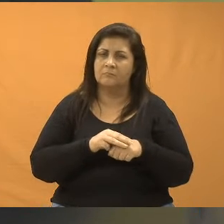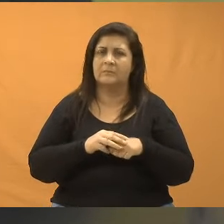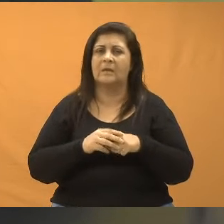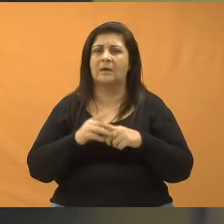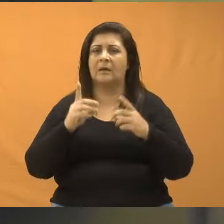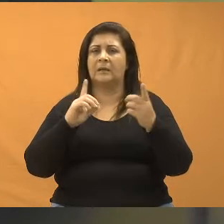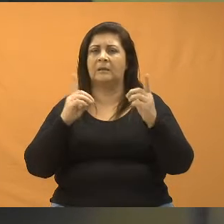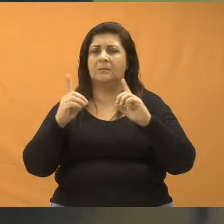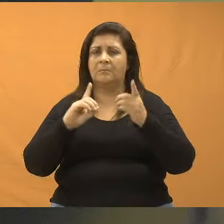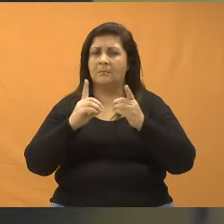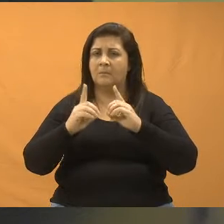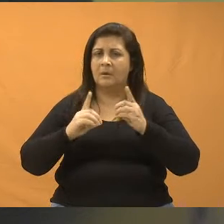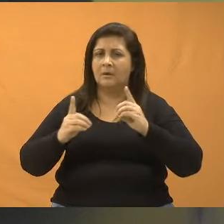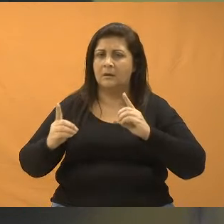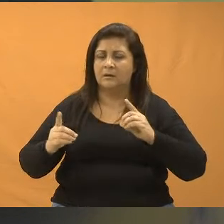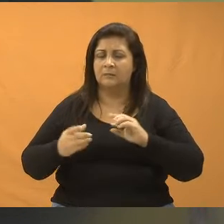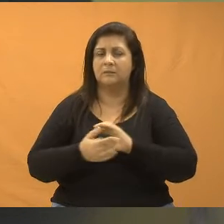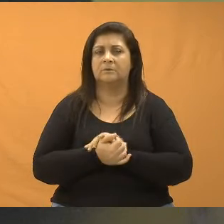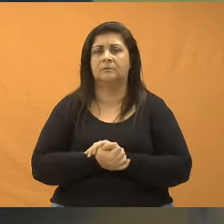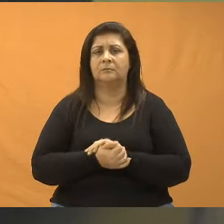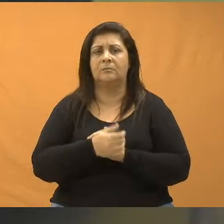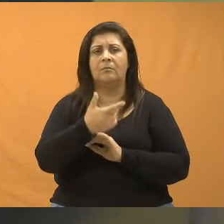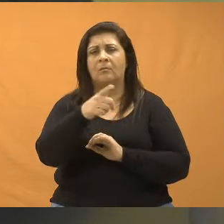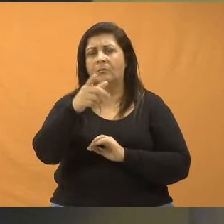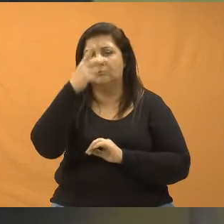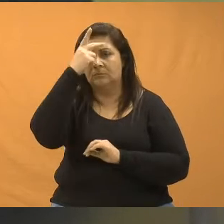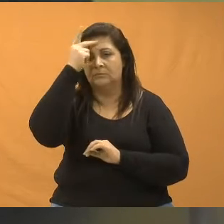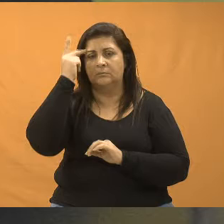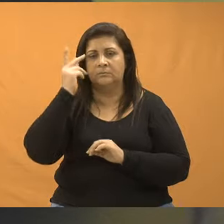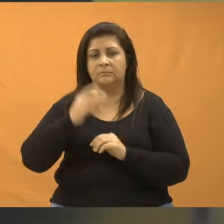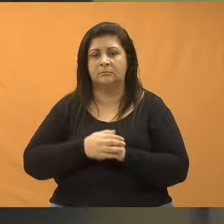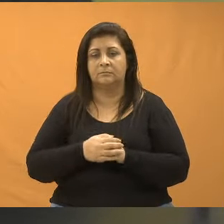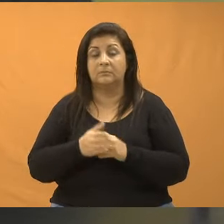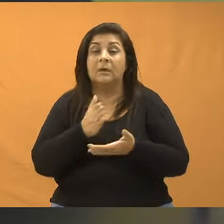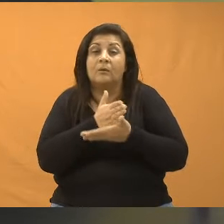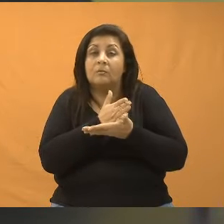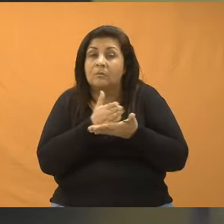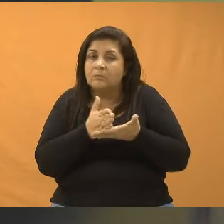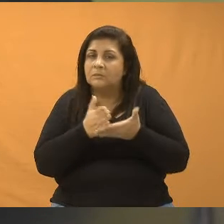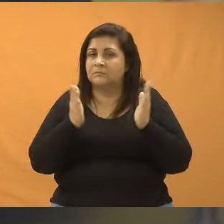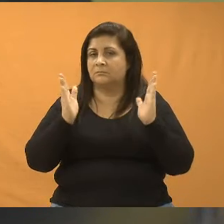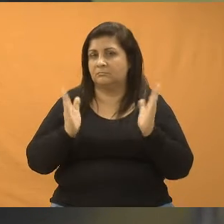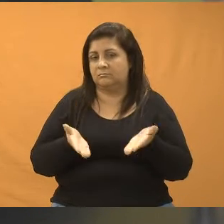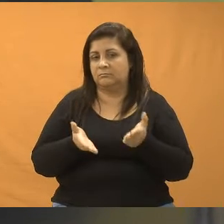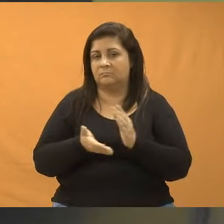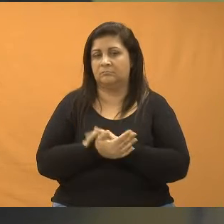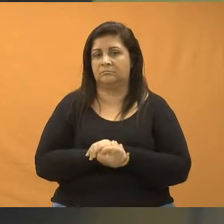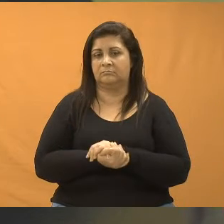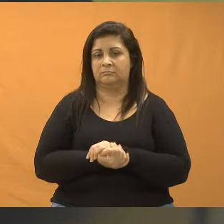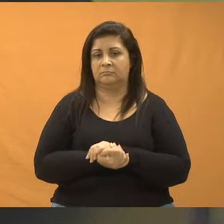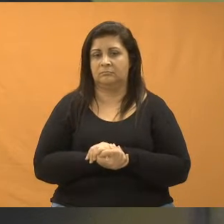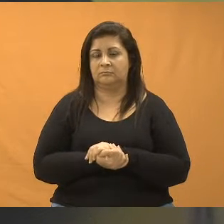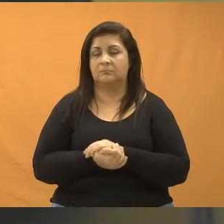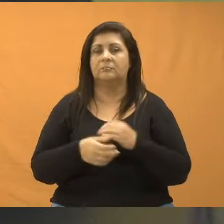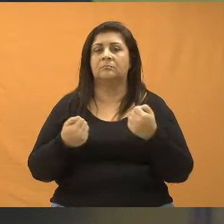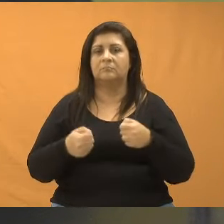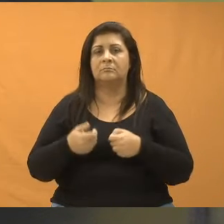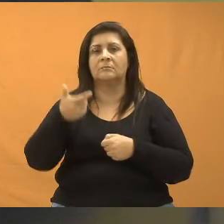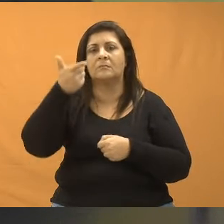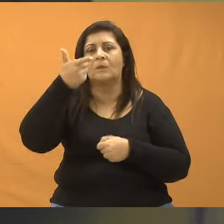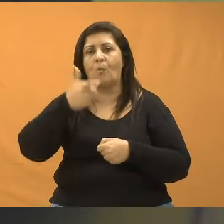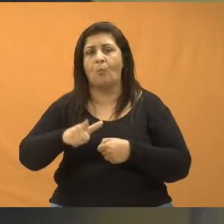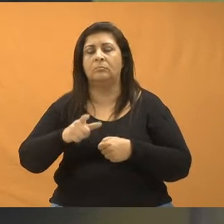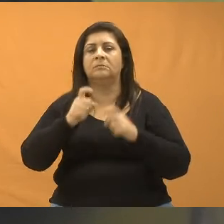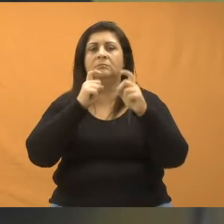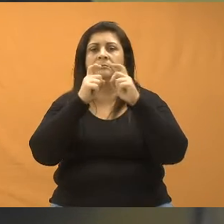casa, né, a demais membros da sociedade, é que agora a gente está no início do processo. É até interessante a gente realizar outras audiências